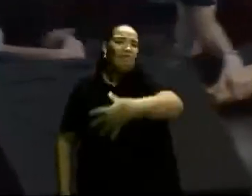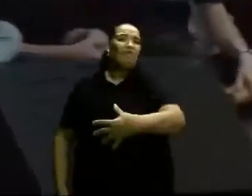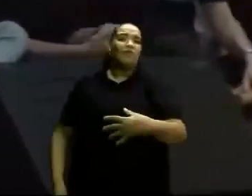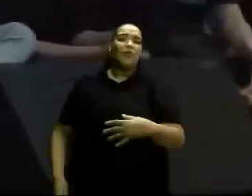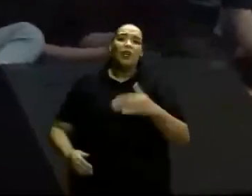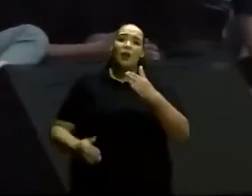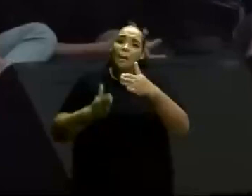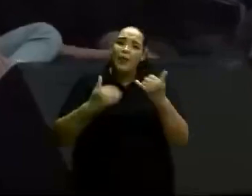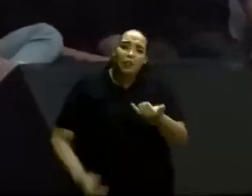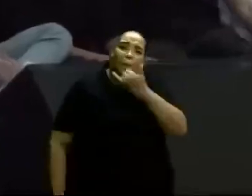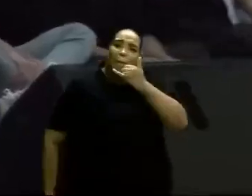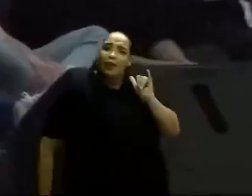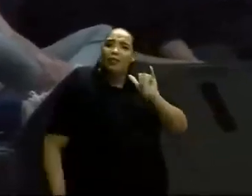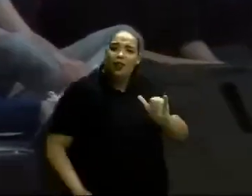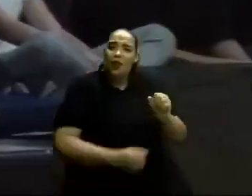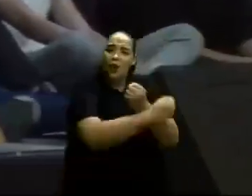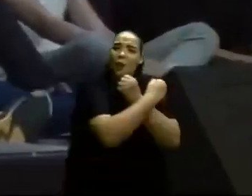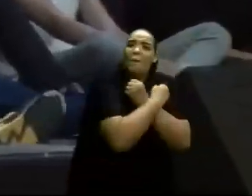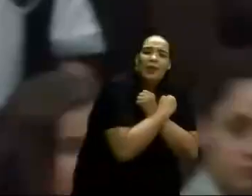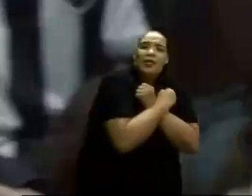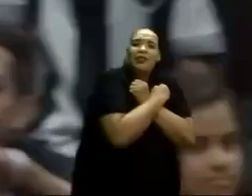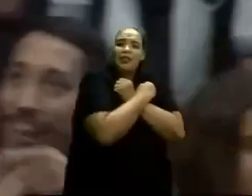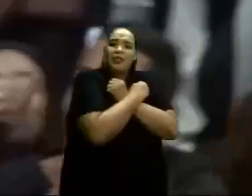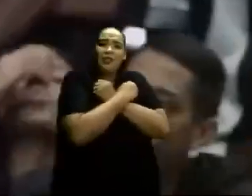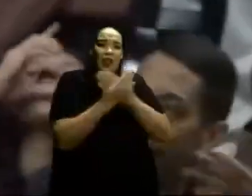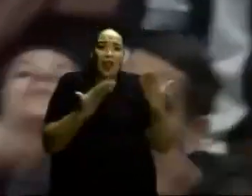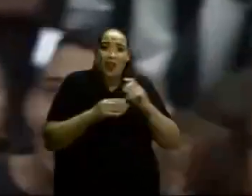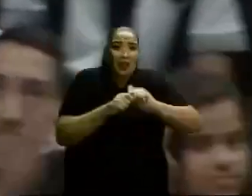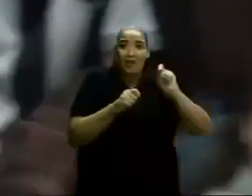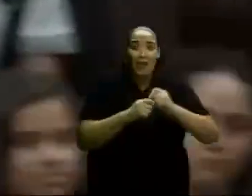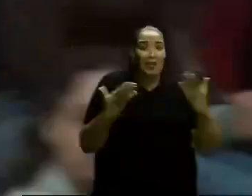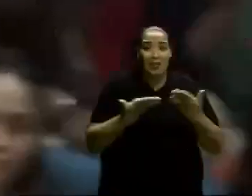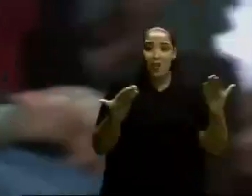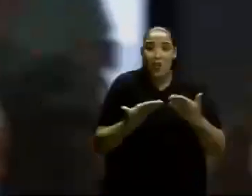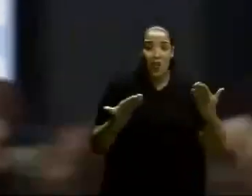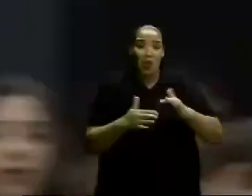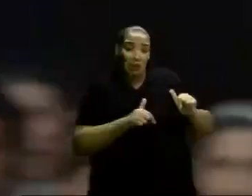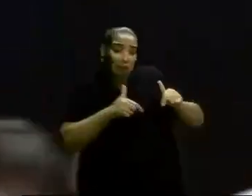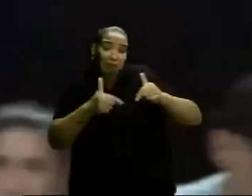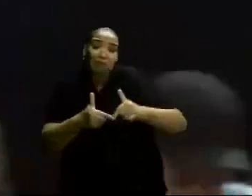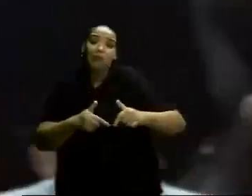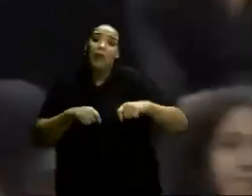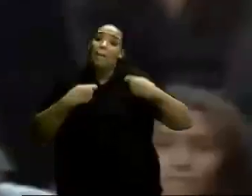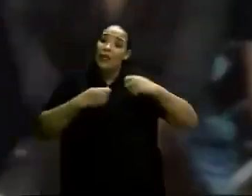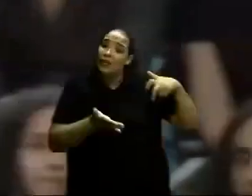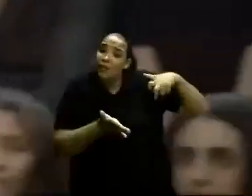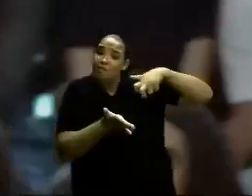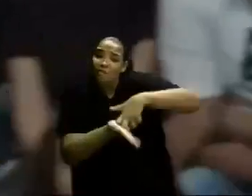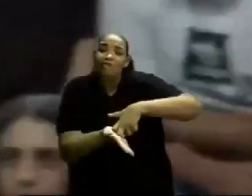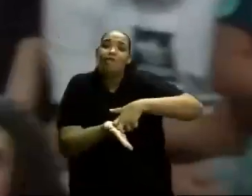Pede perdão para quem tiver que pedir. Abraça quem tiver que abraçar. Beija quem tiver que beijar. Desce diante de quem você tiver que